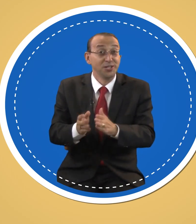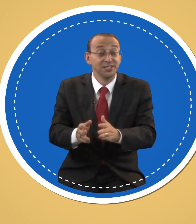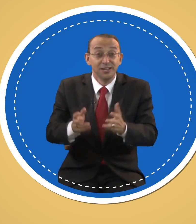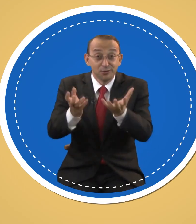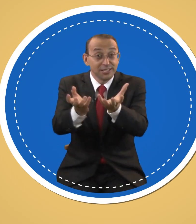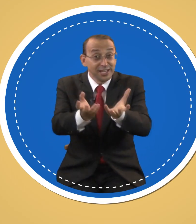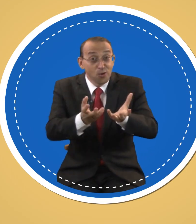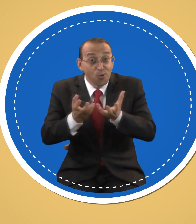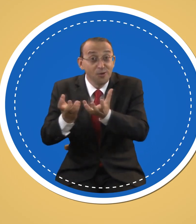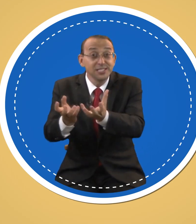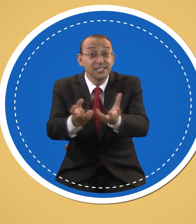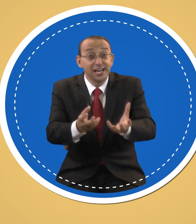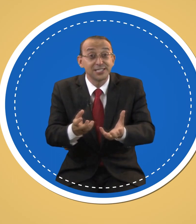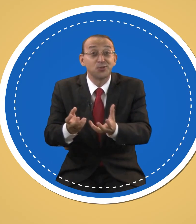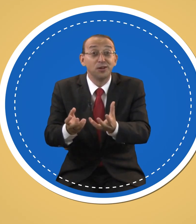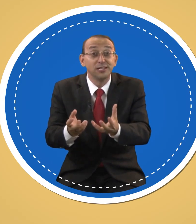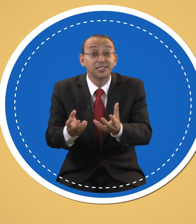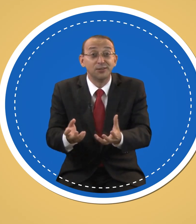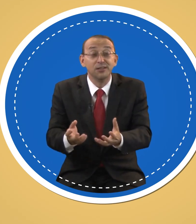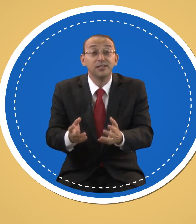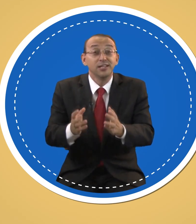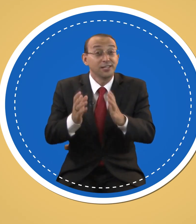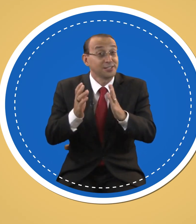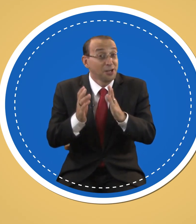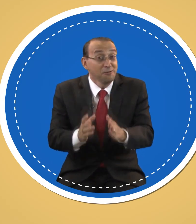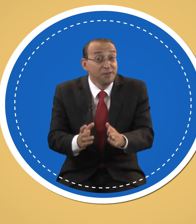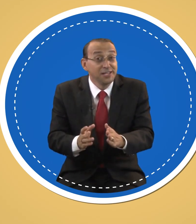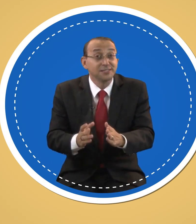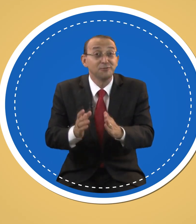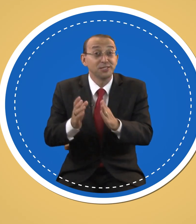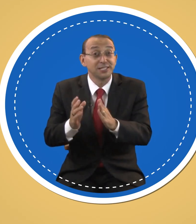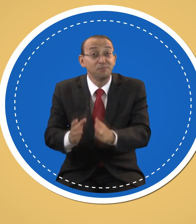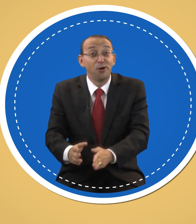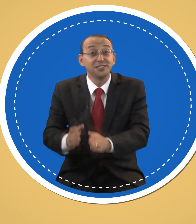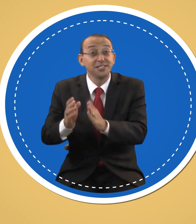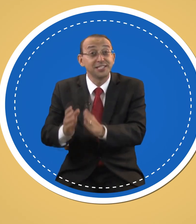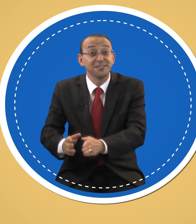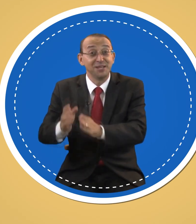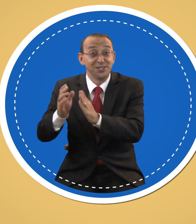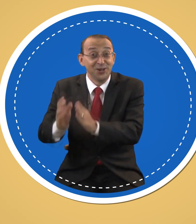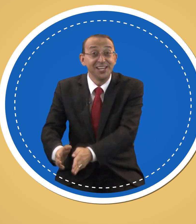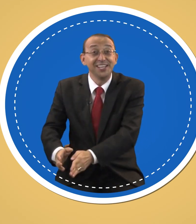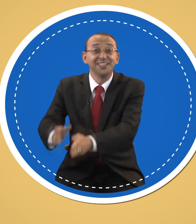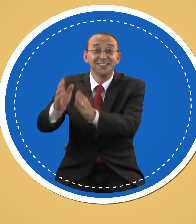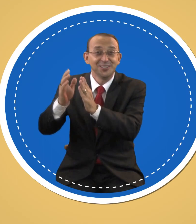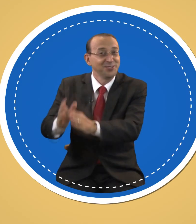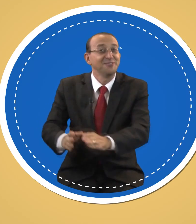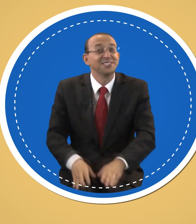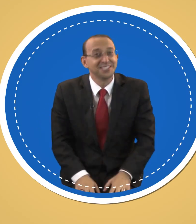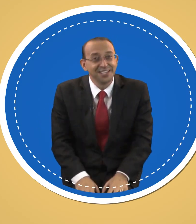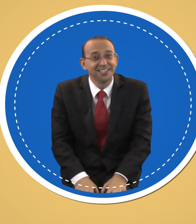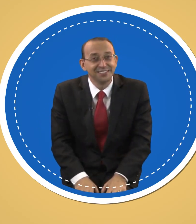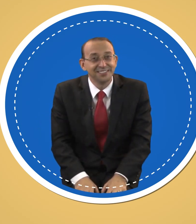que hoje você tem consciência e cognição que talvez você pode ser melhor ainda